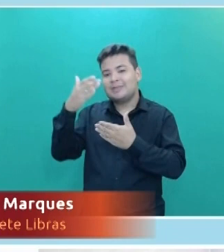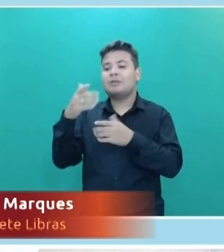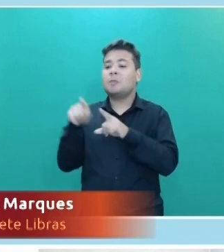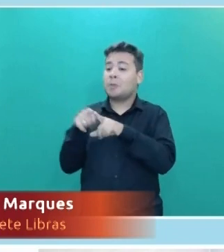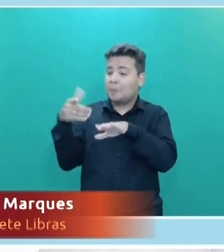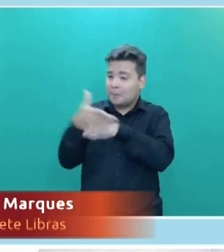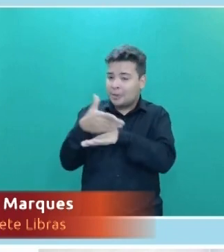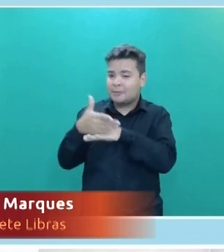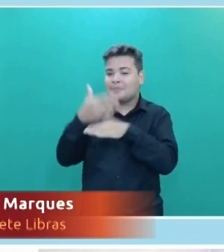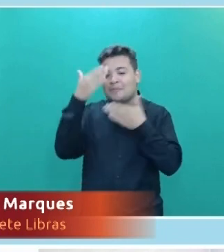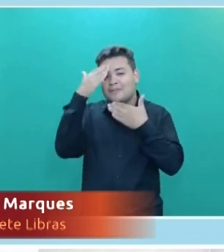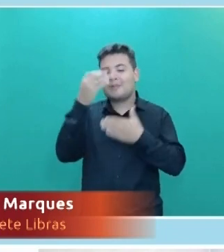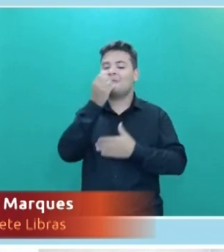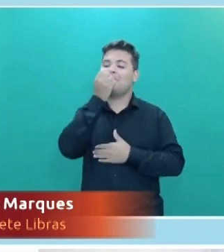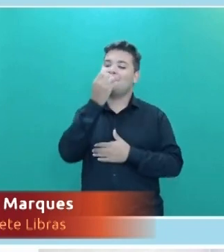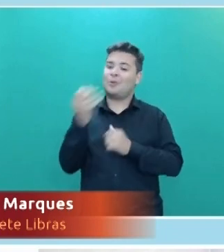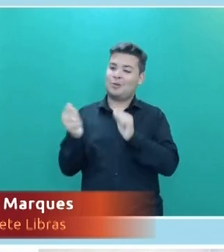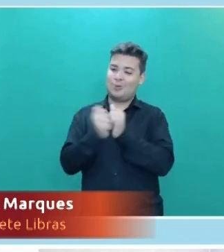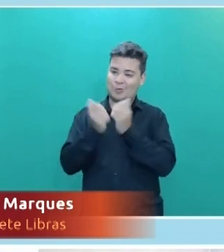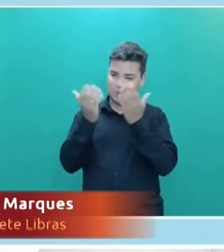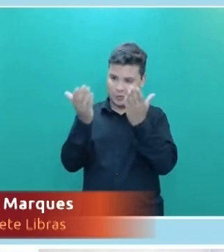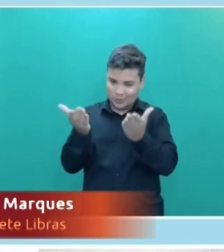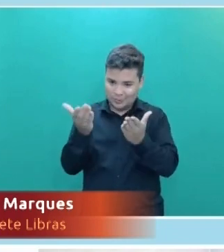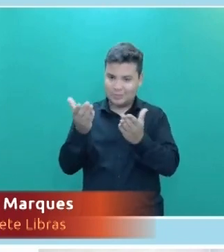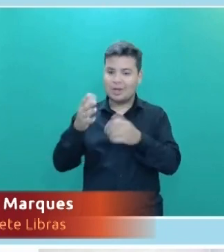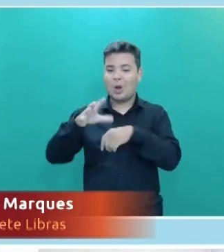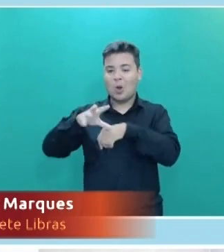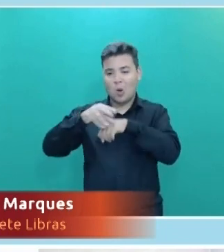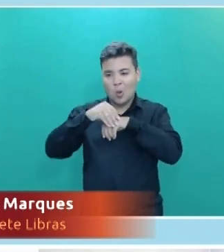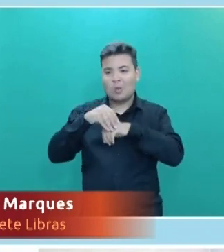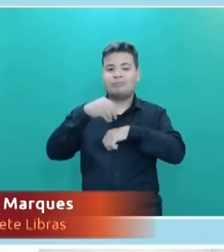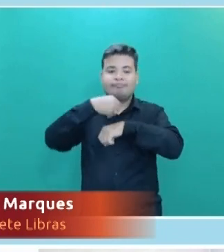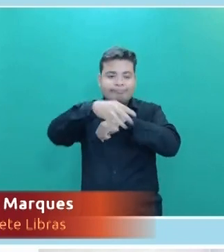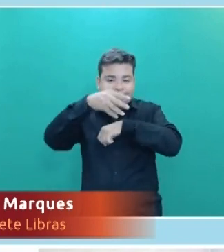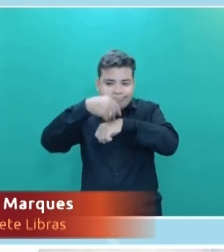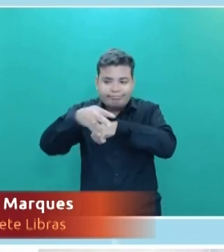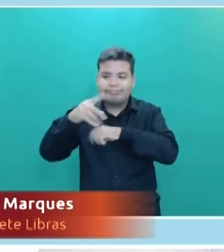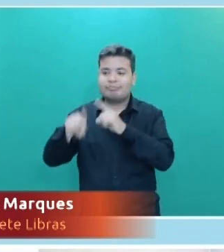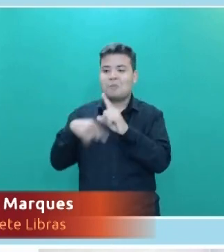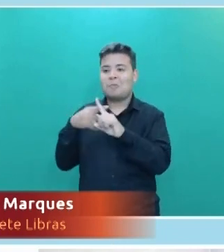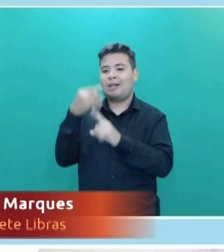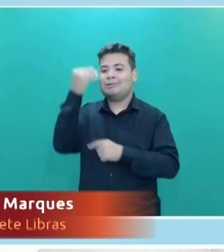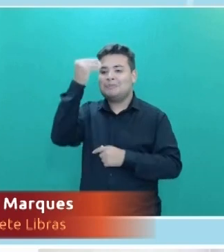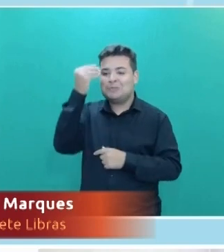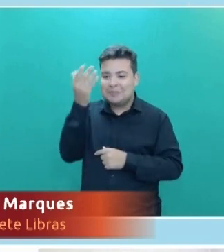participação, foi muito bom poder contar com você aqui, todo o seu conhecimento, a sua experiência.